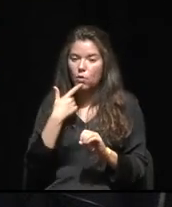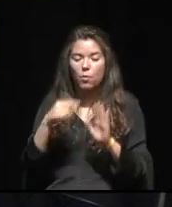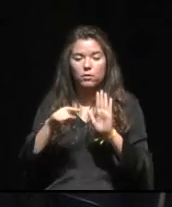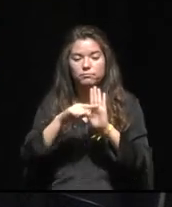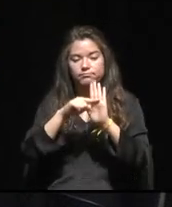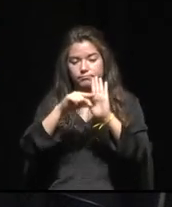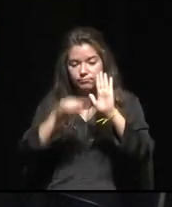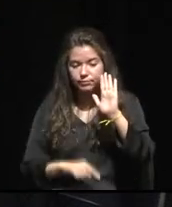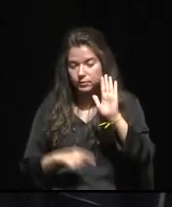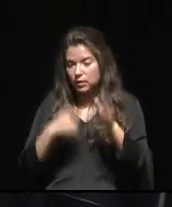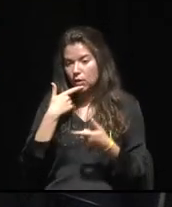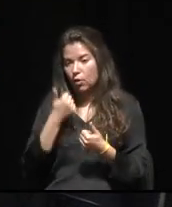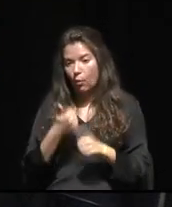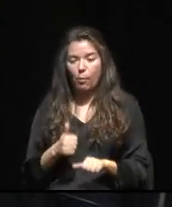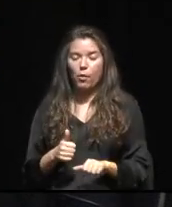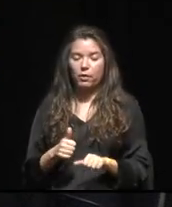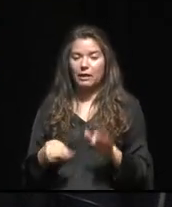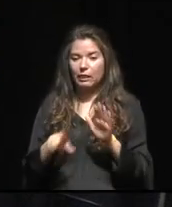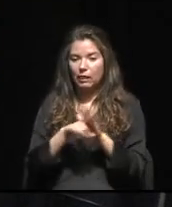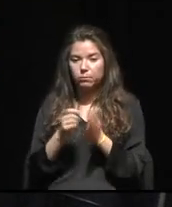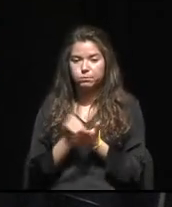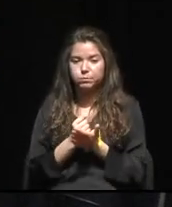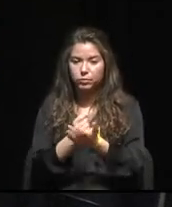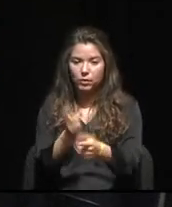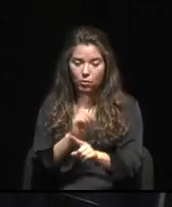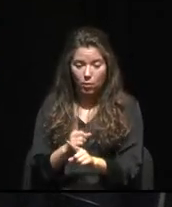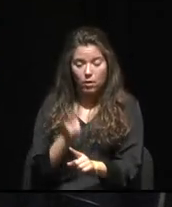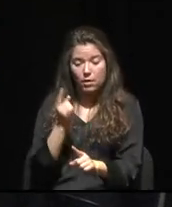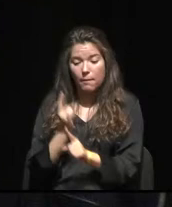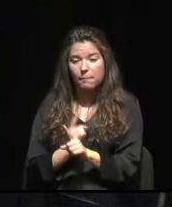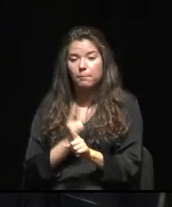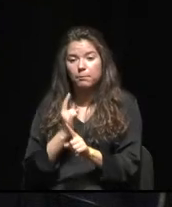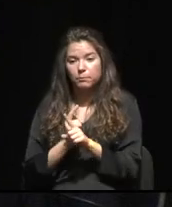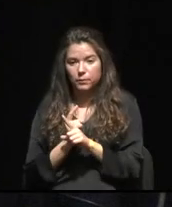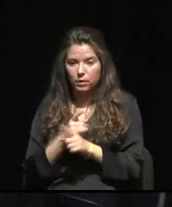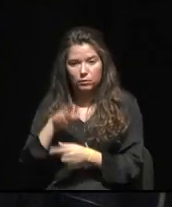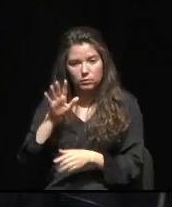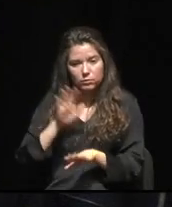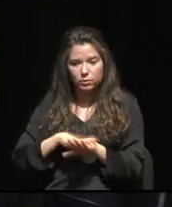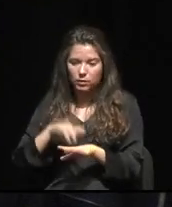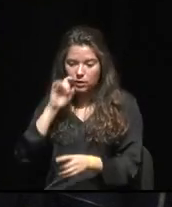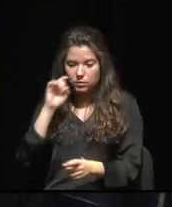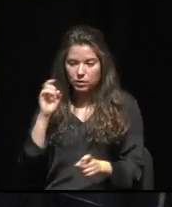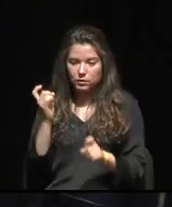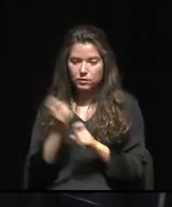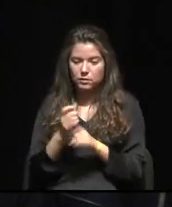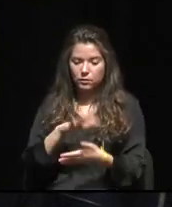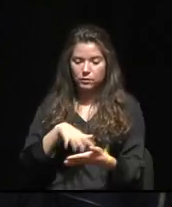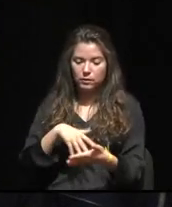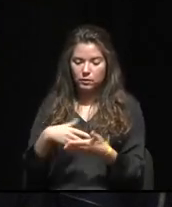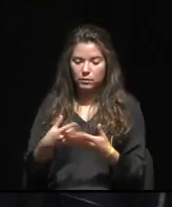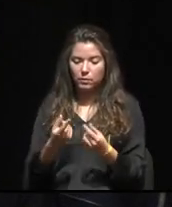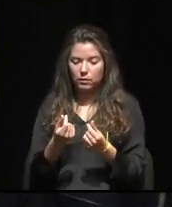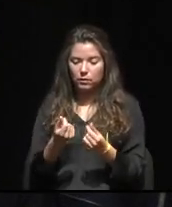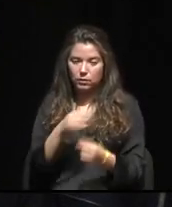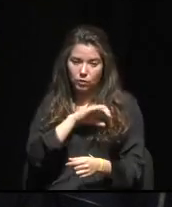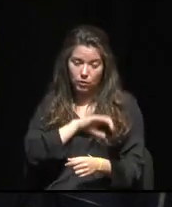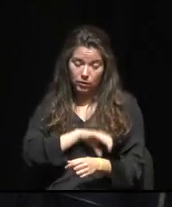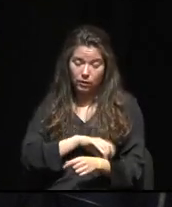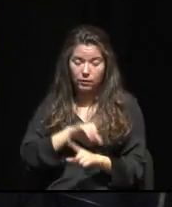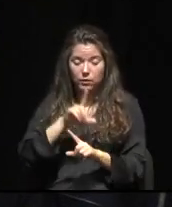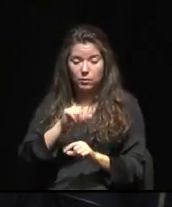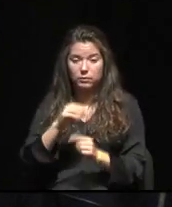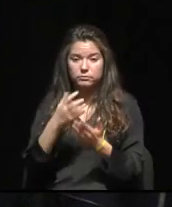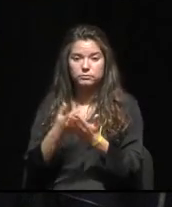remuneratórias inferiores mesmo que seja decorrente da revisão da tabela remuneratória se